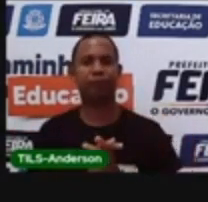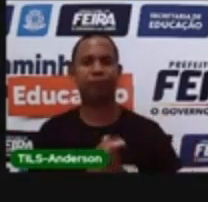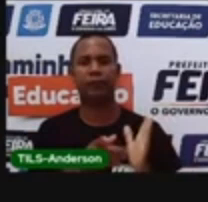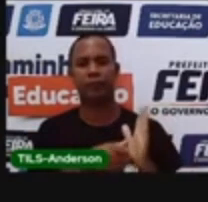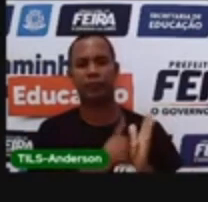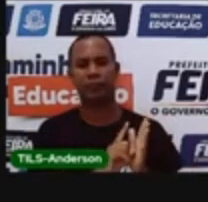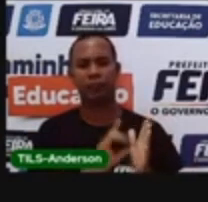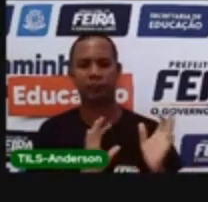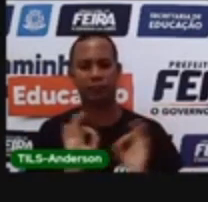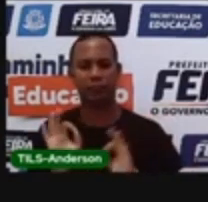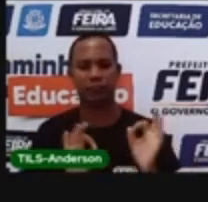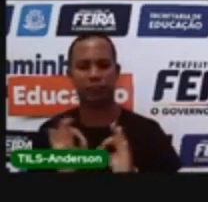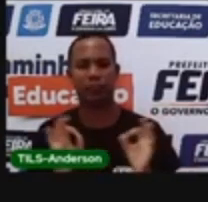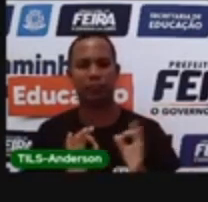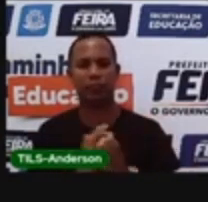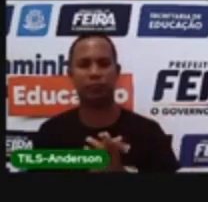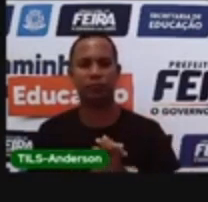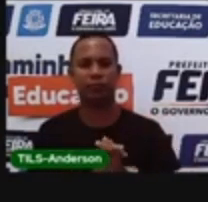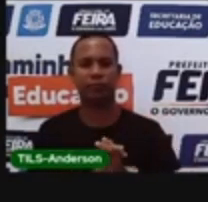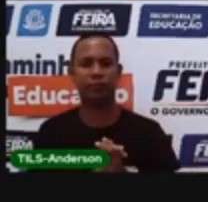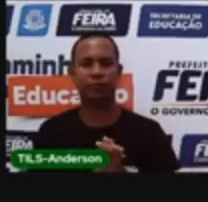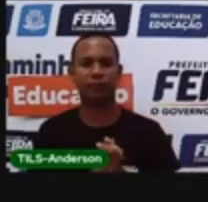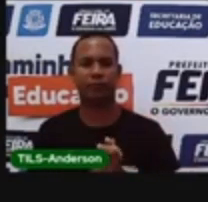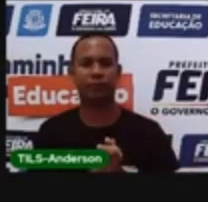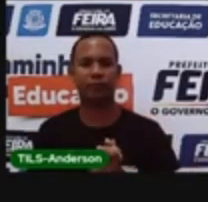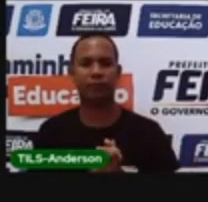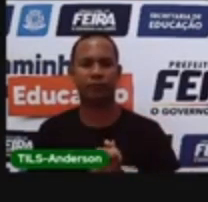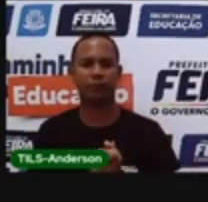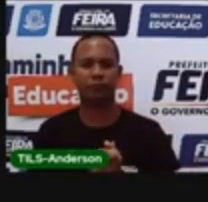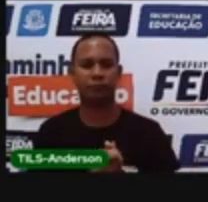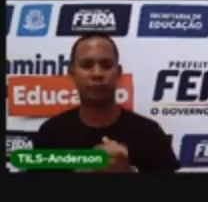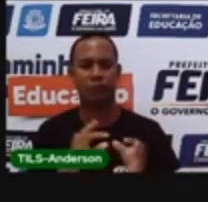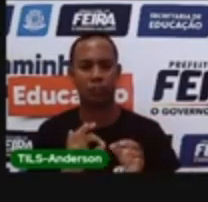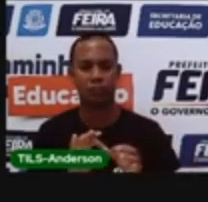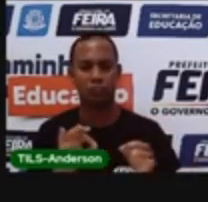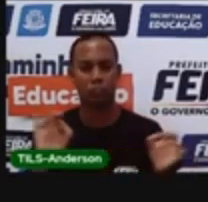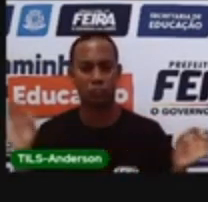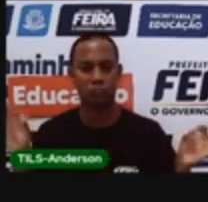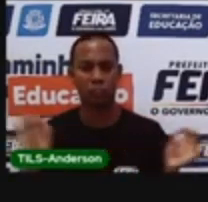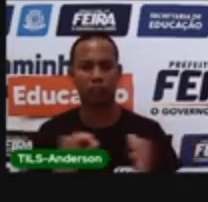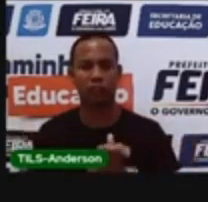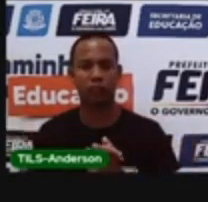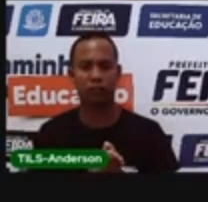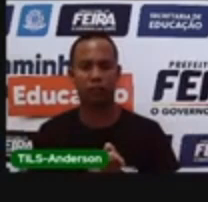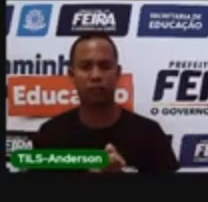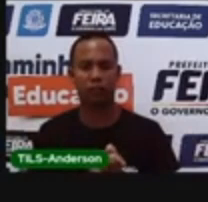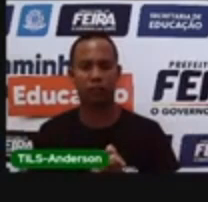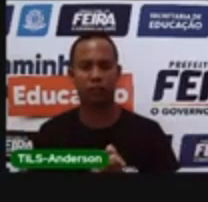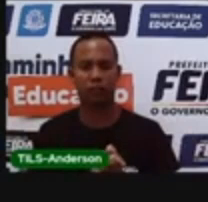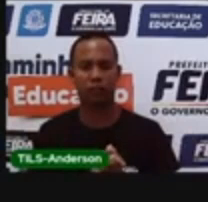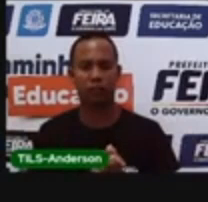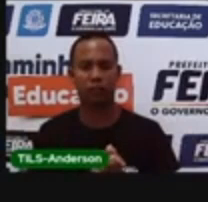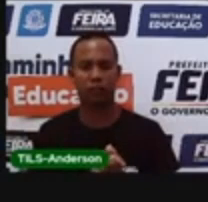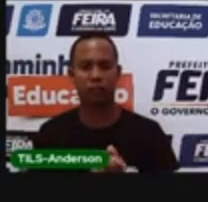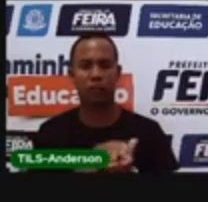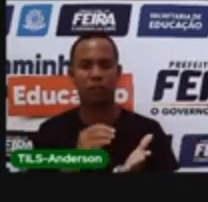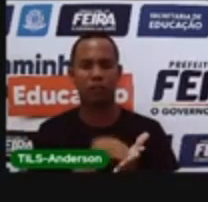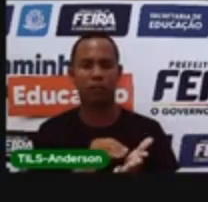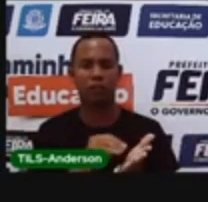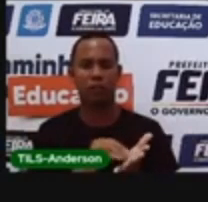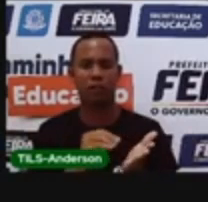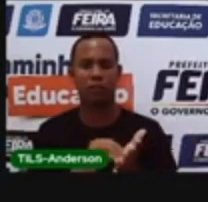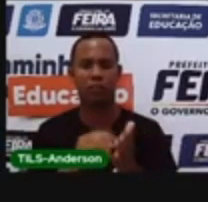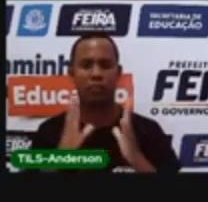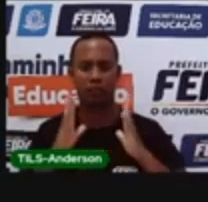quê? A fossa precisa ser construída distante da cisterna. A falta de